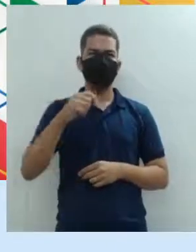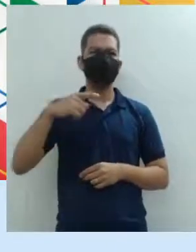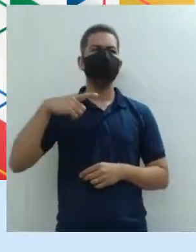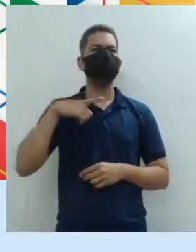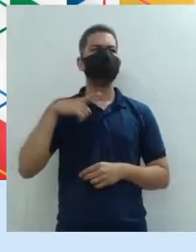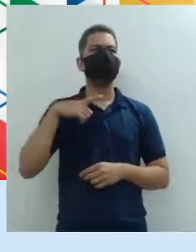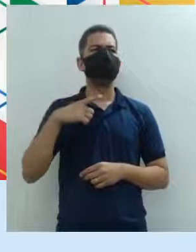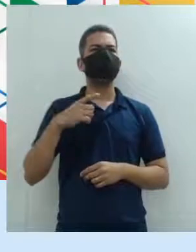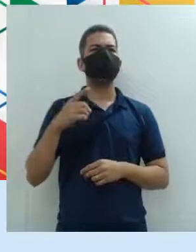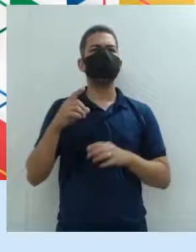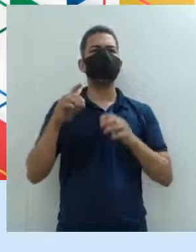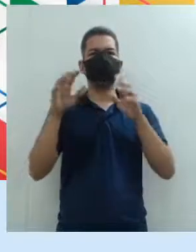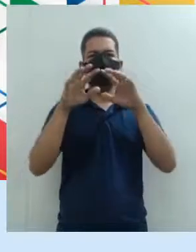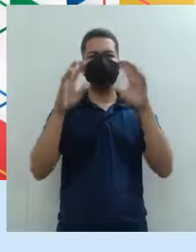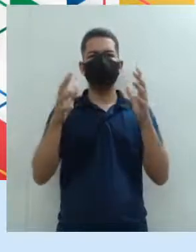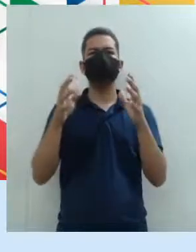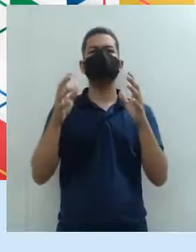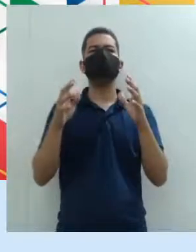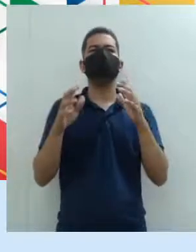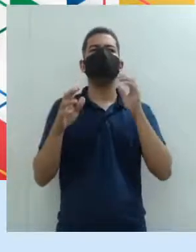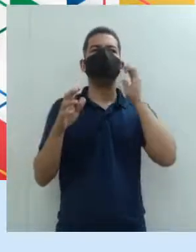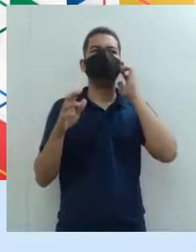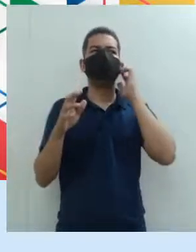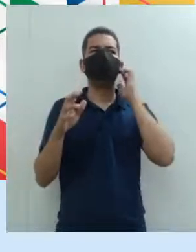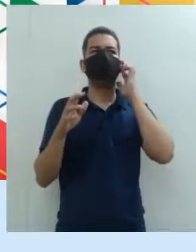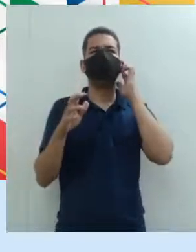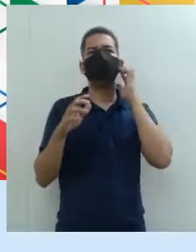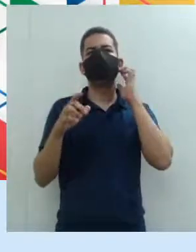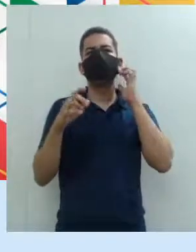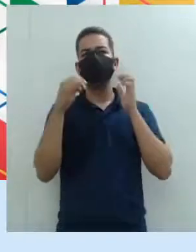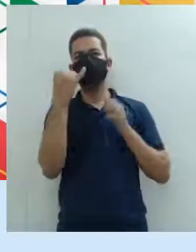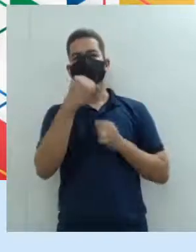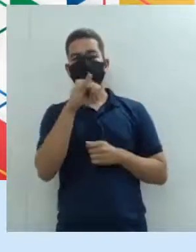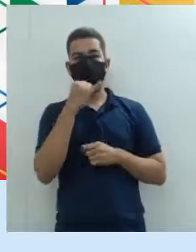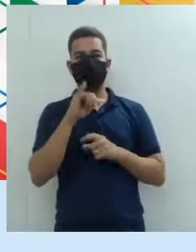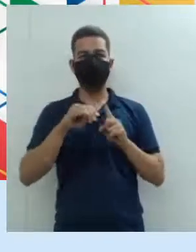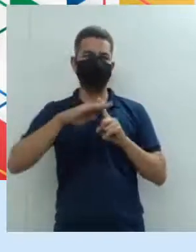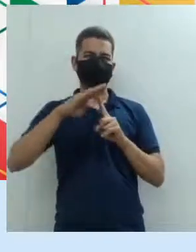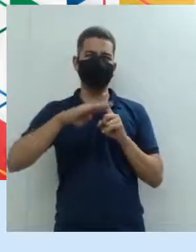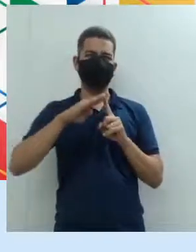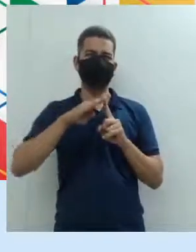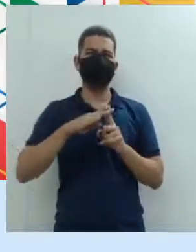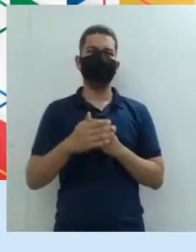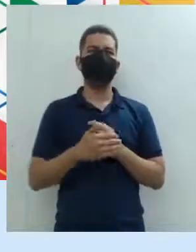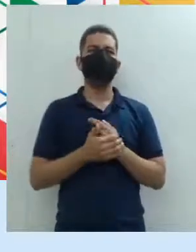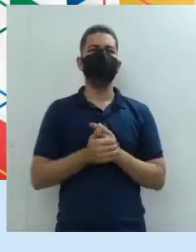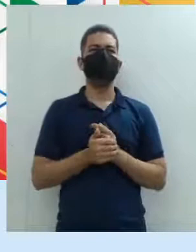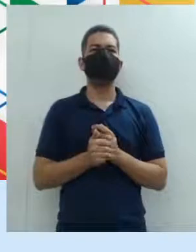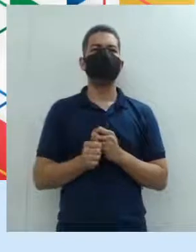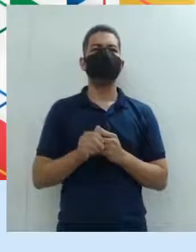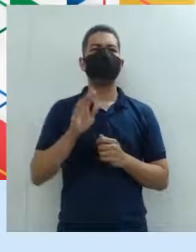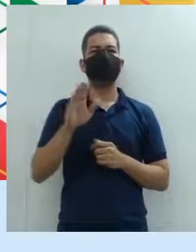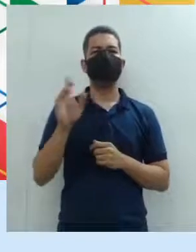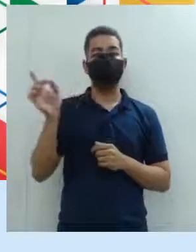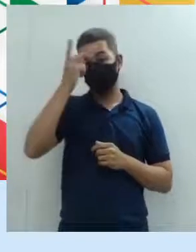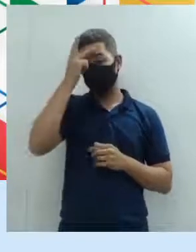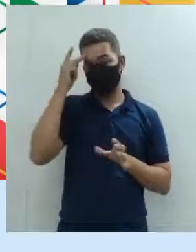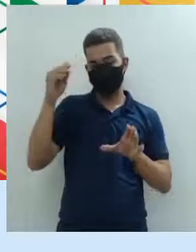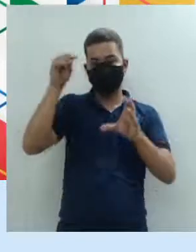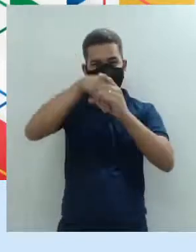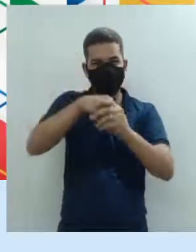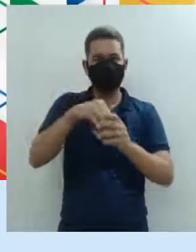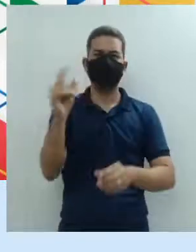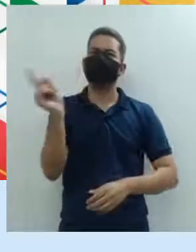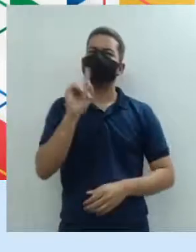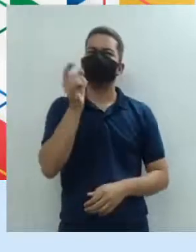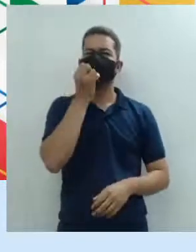onde eu deixo mantido ali uma quantidade de energia térmica ali dentro. Só que não é interessante que o ser humano esteja dentro de uma estufa, né?